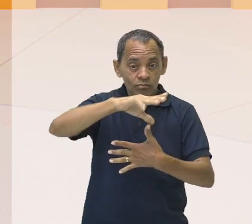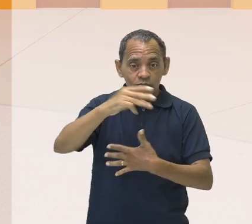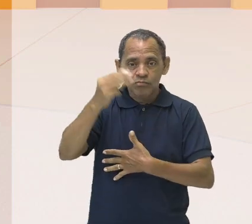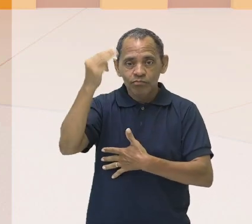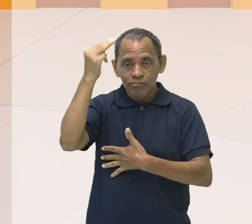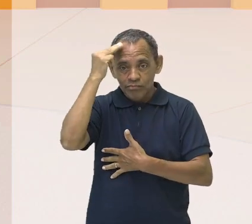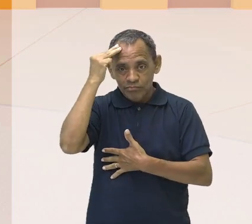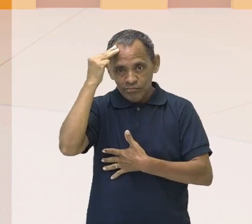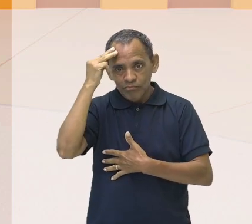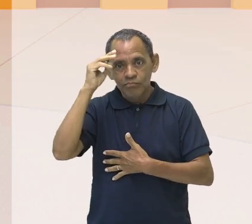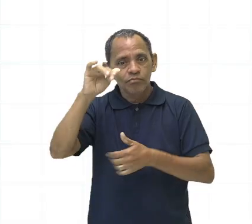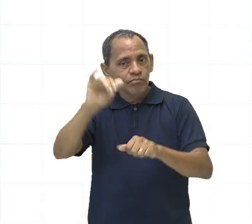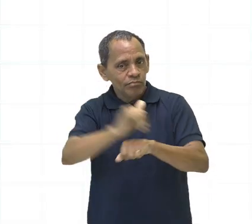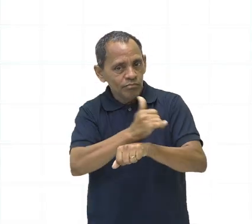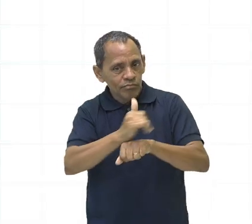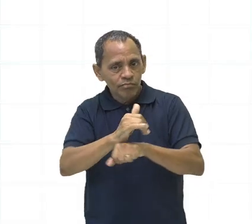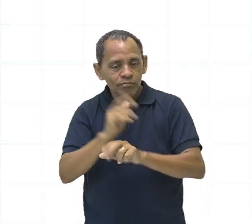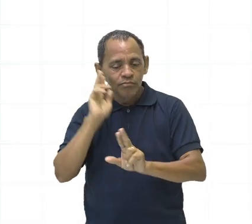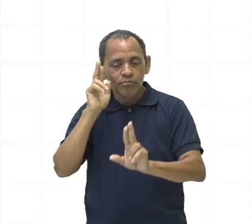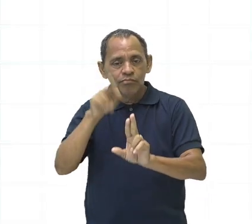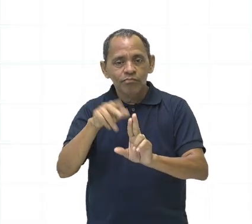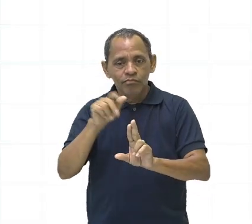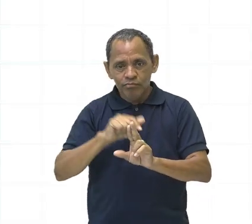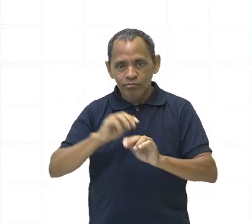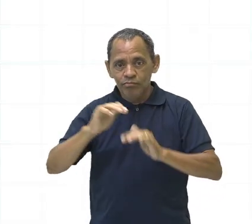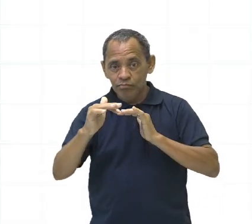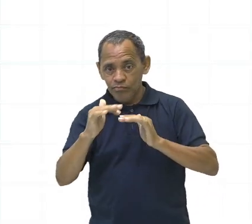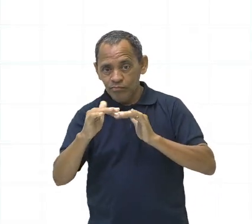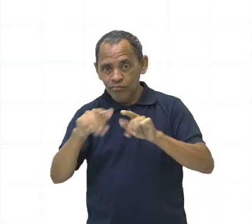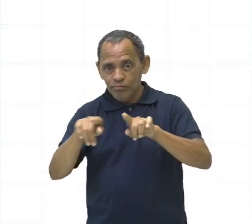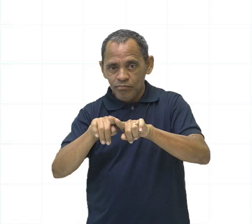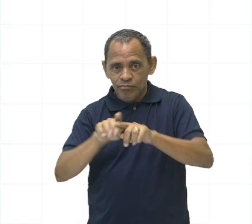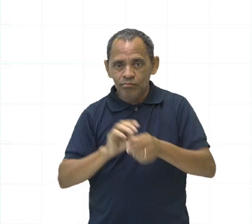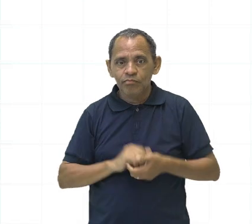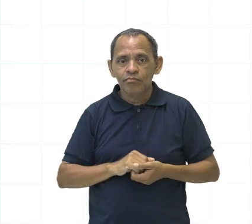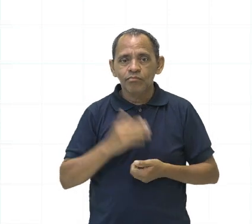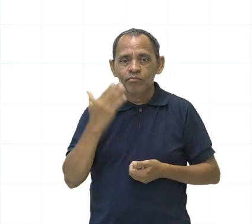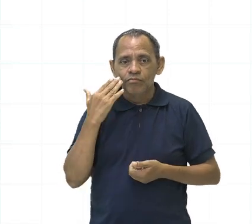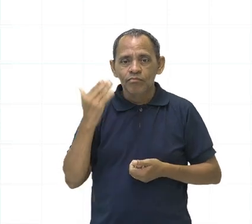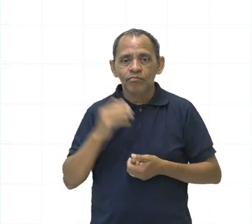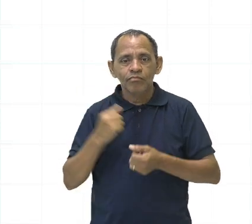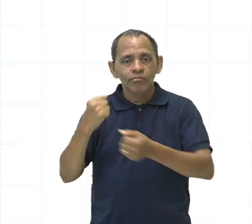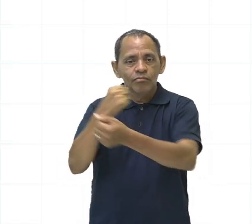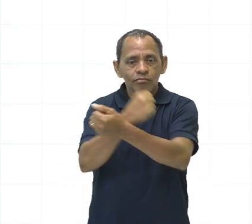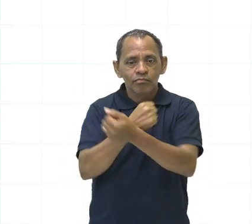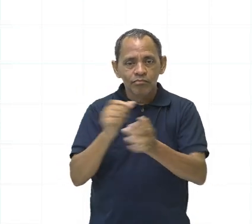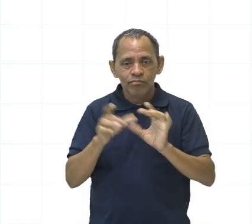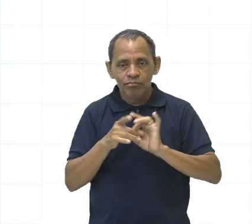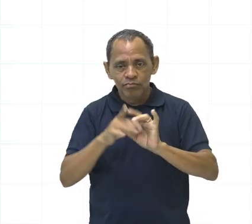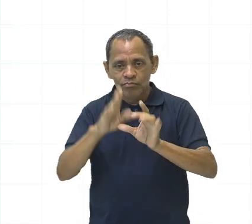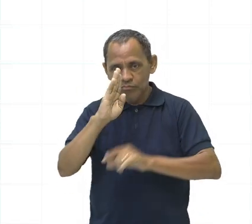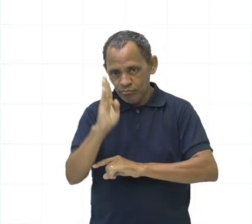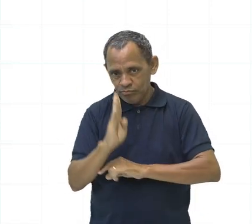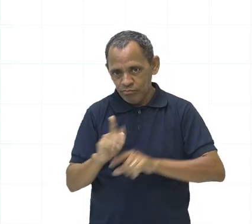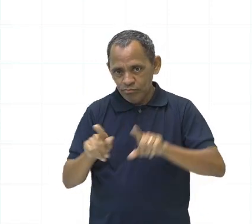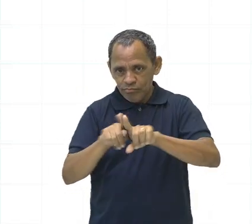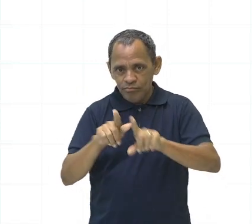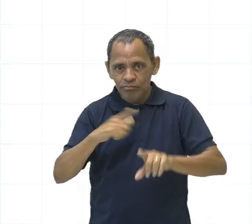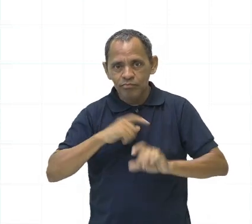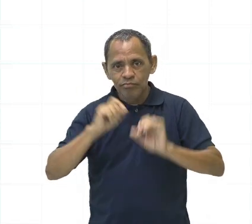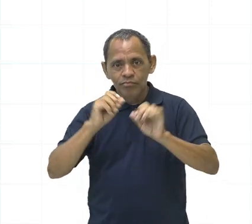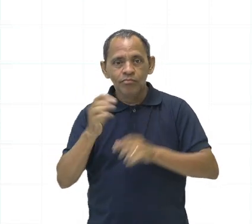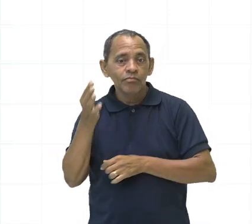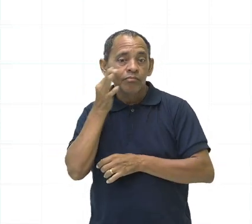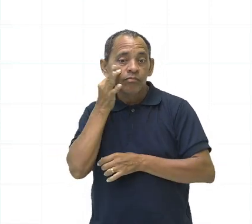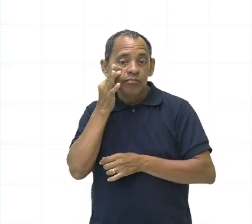referência a esse movimento. Então, vamos lá, né? Temos aqui o movimento abolicionista no Brasil. Então, temos a presença